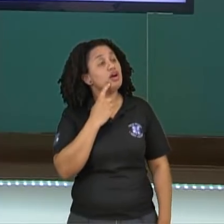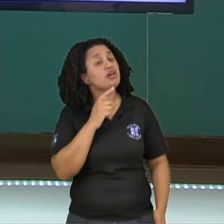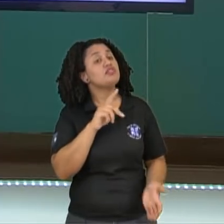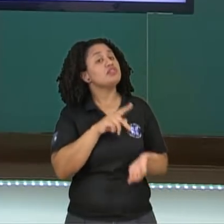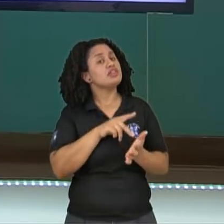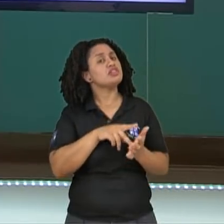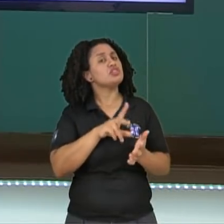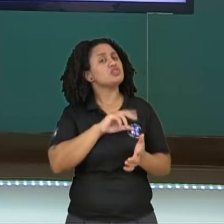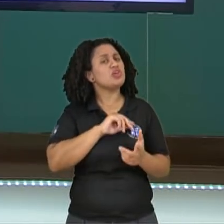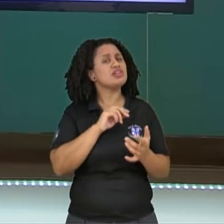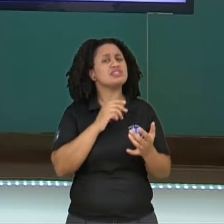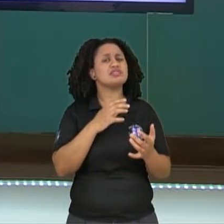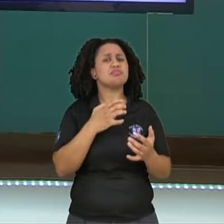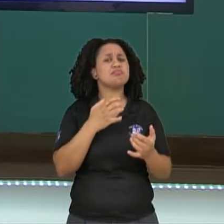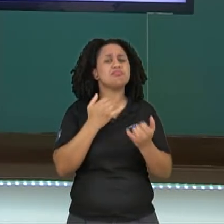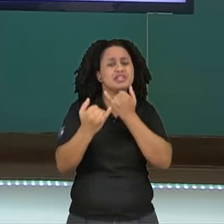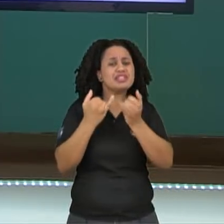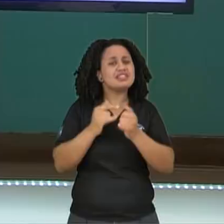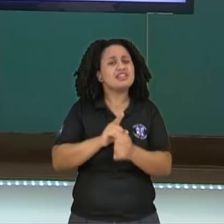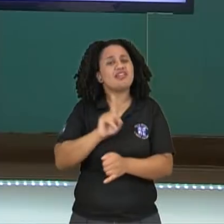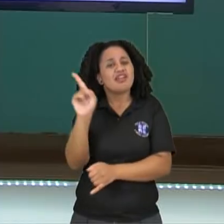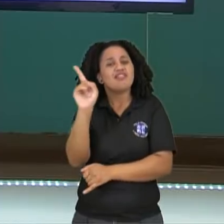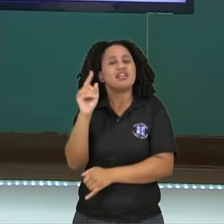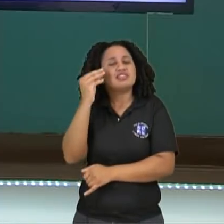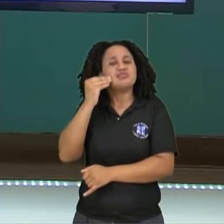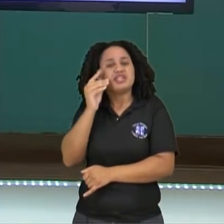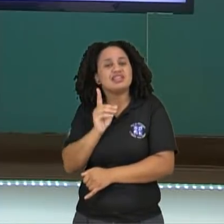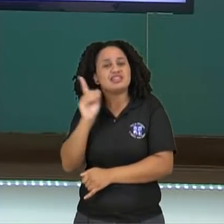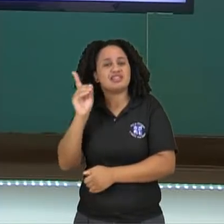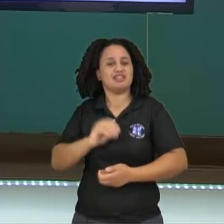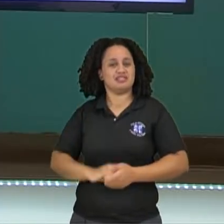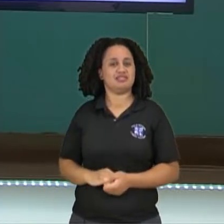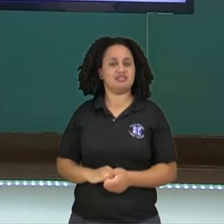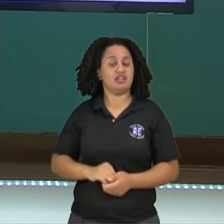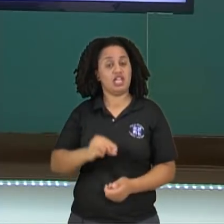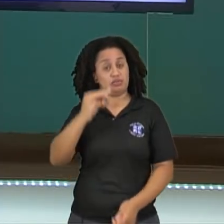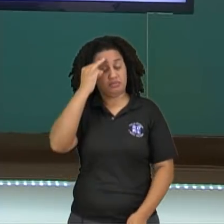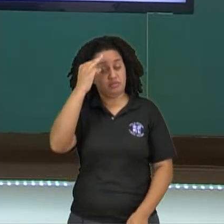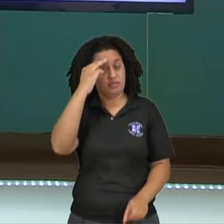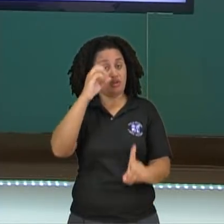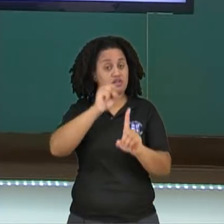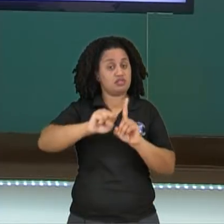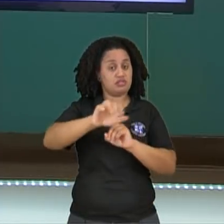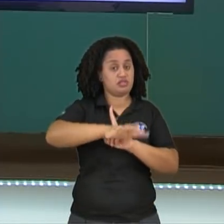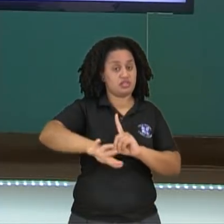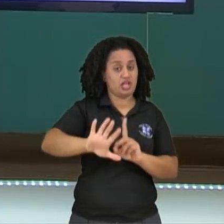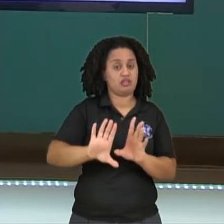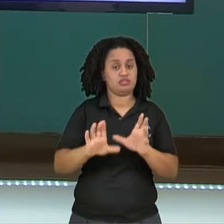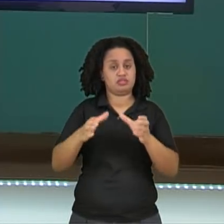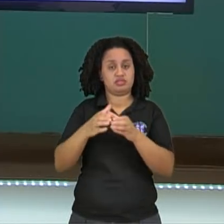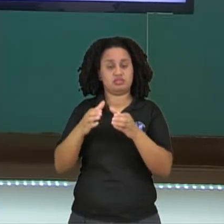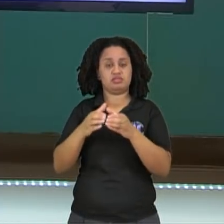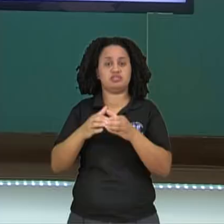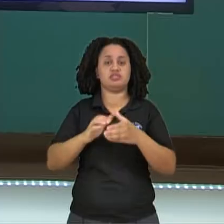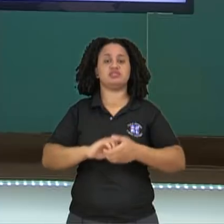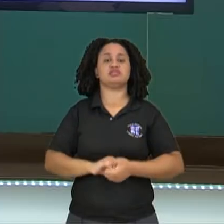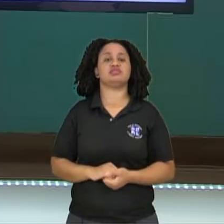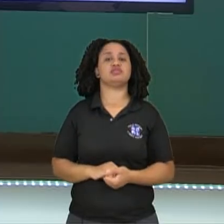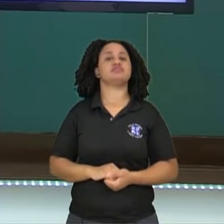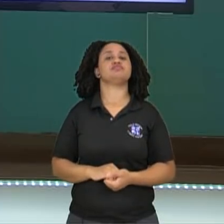mas eu tinha tanta certeza que eu vivia aquilo. É uma memória social e coletiva. Olha que interessante. Está aqui um